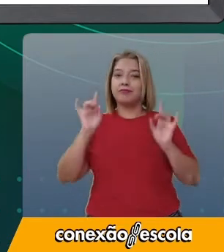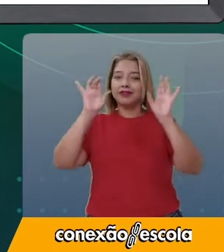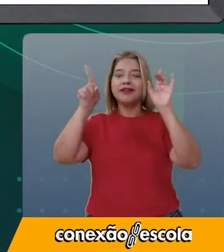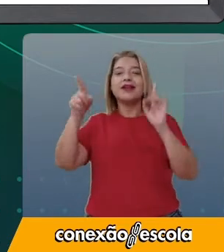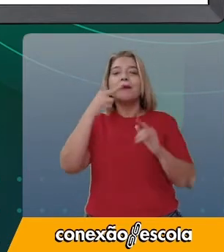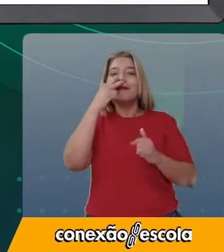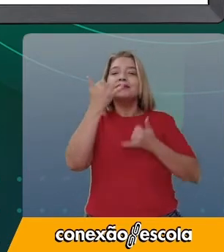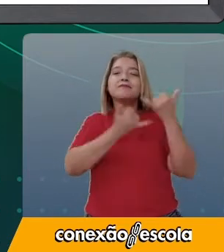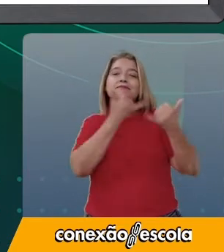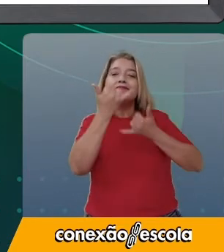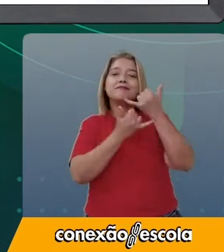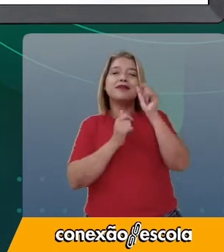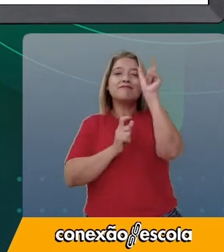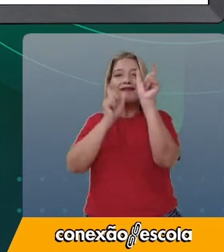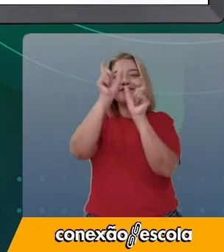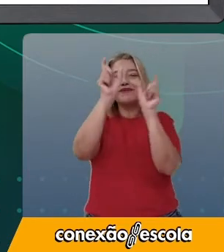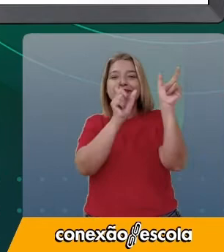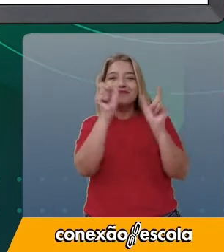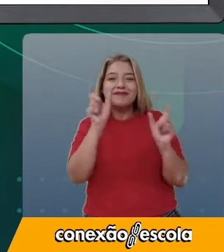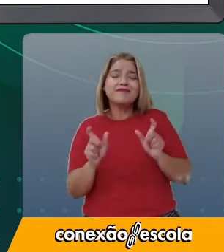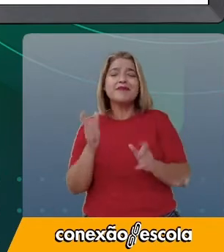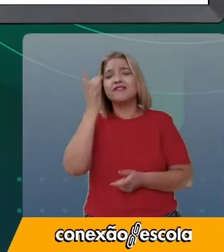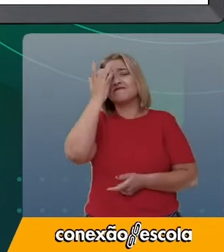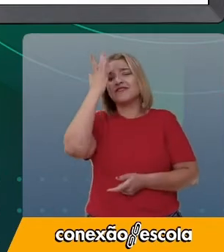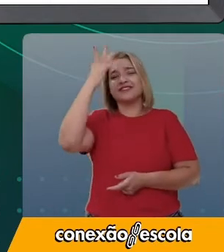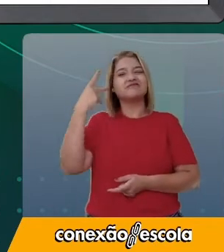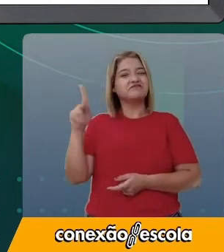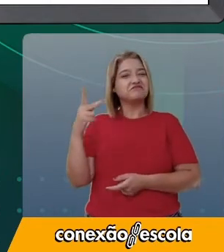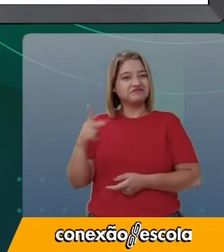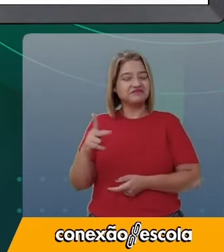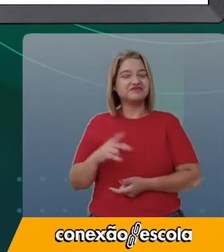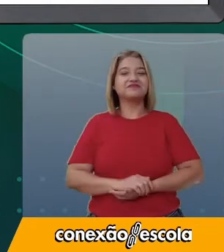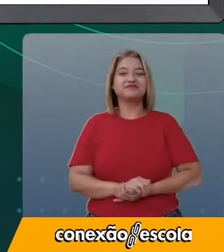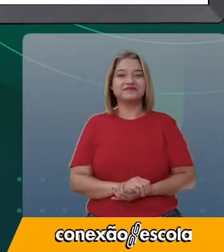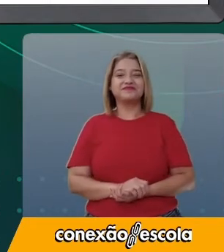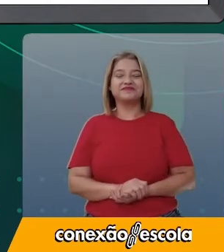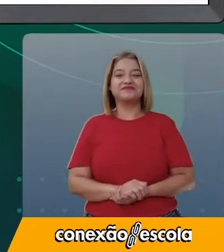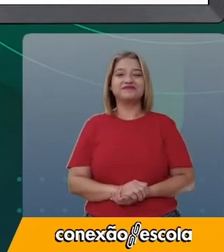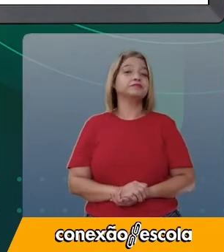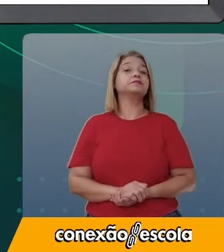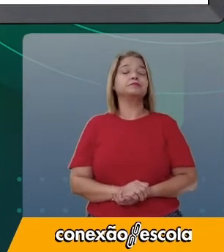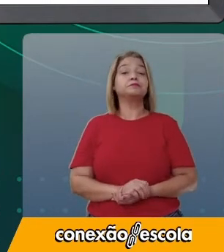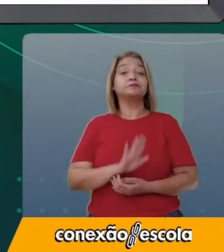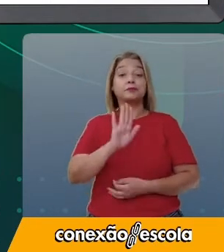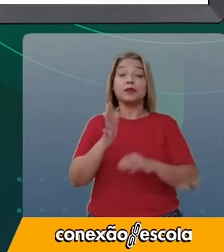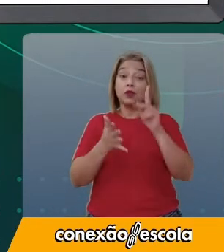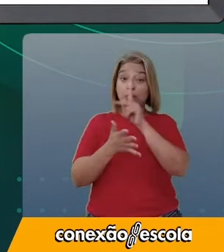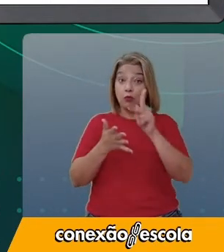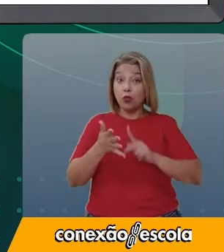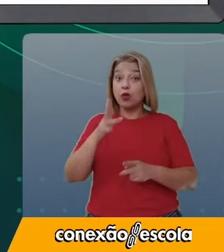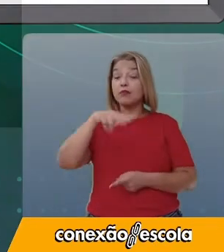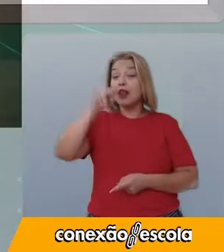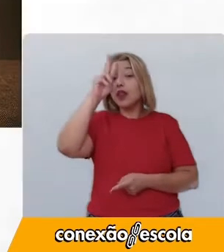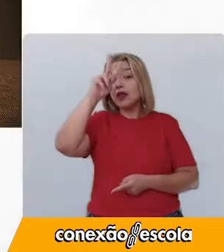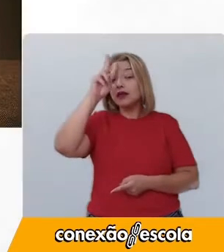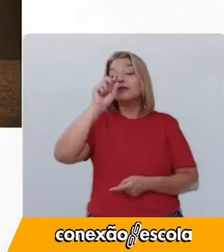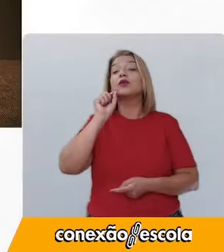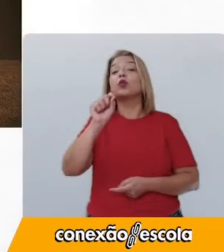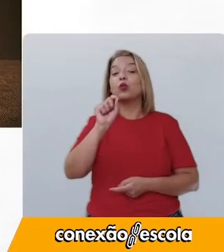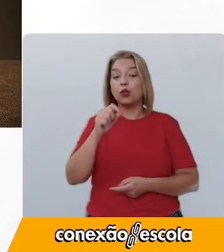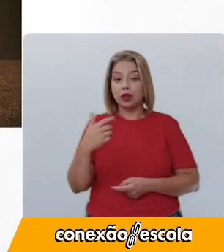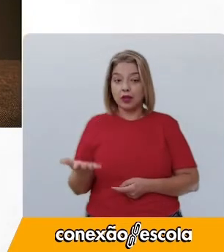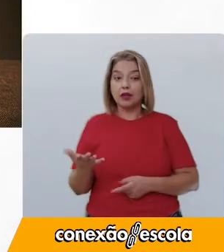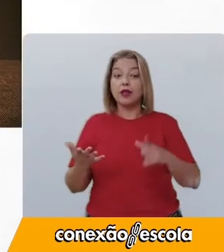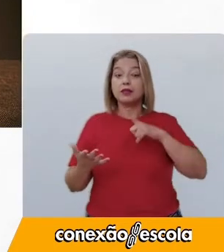as palavras com muita facilidade. Então, o poema, só lembrando,